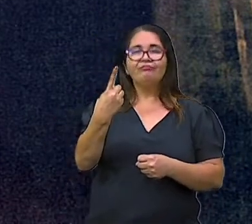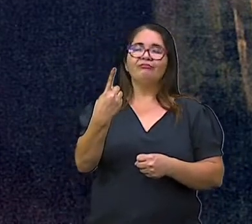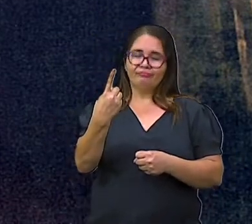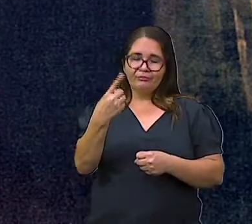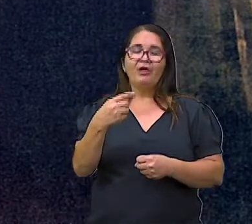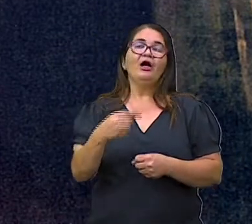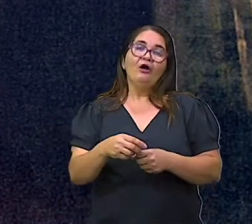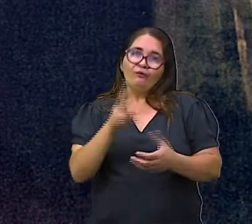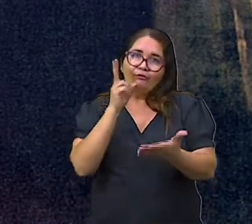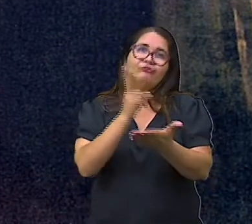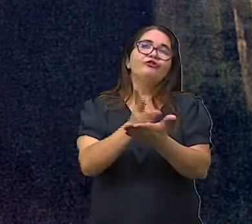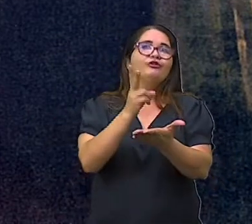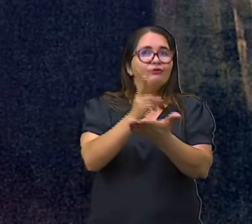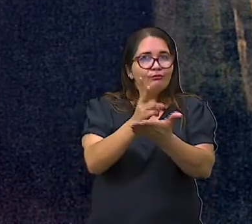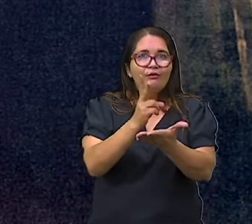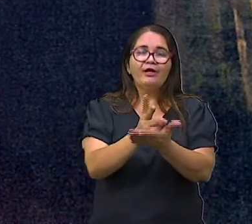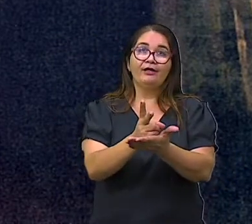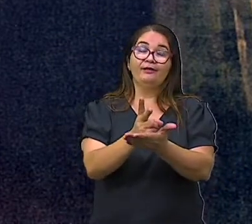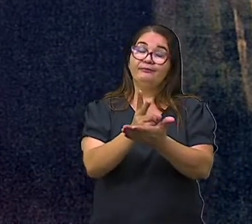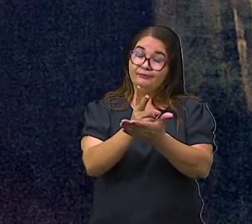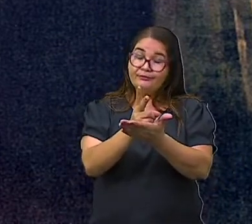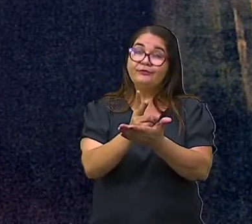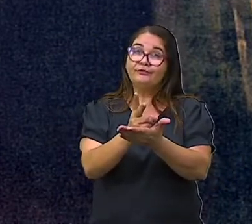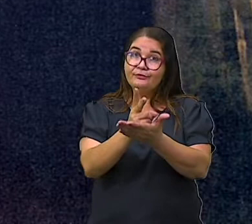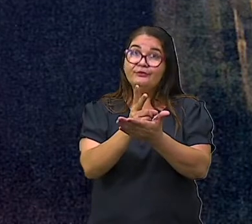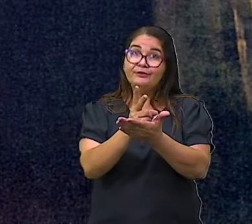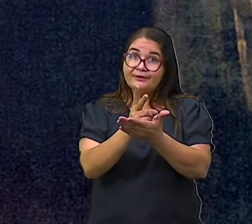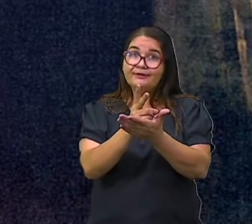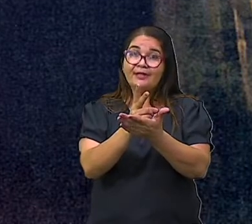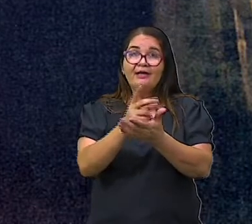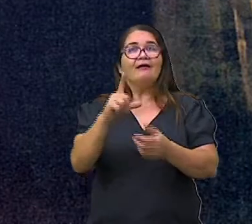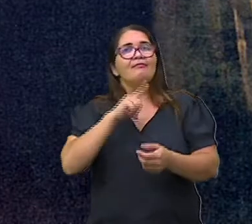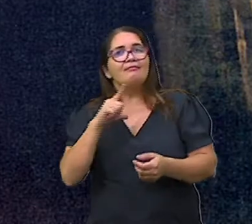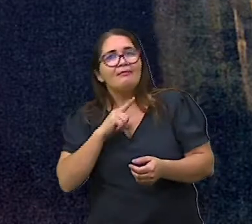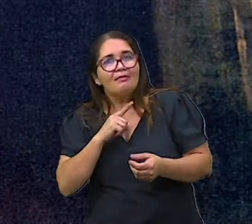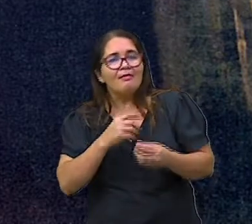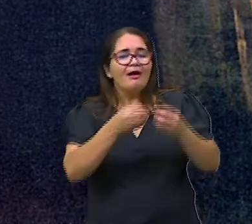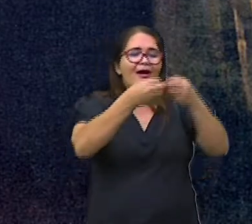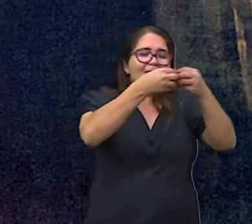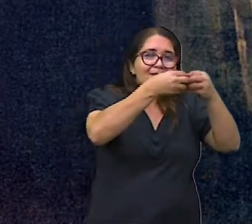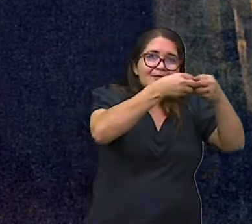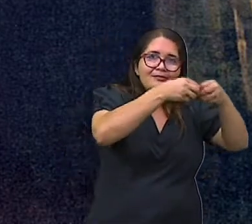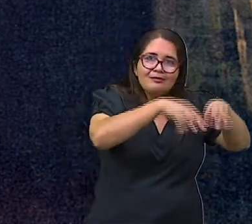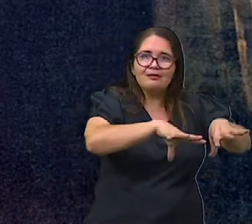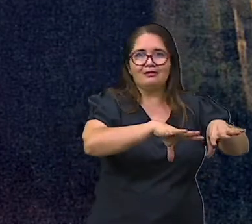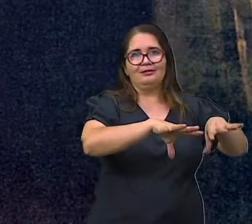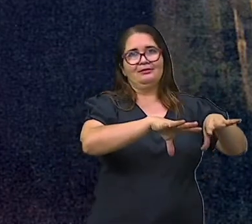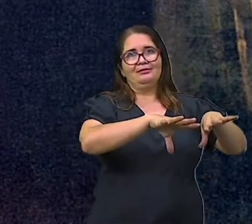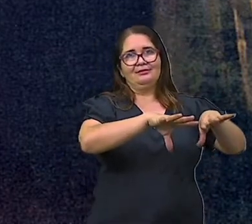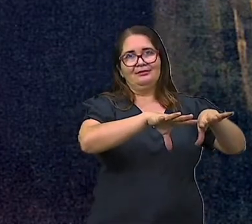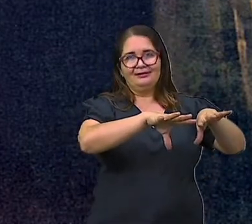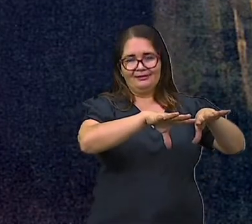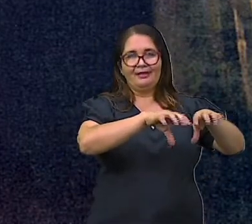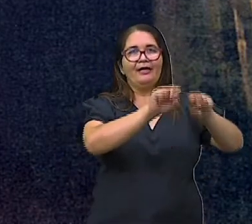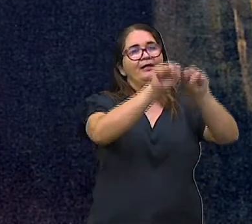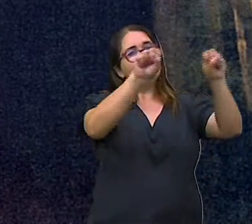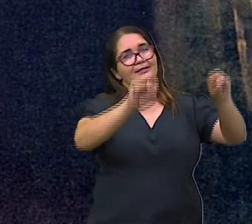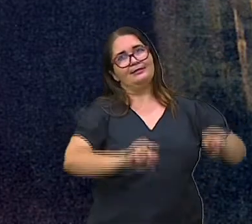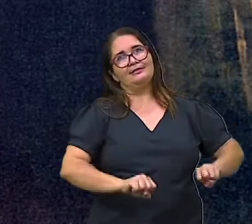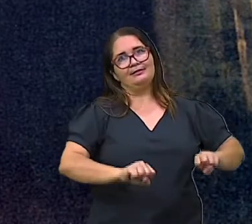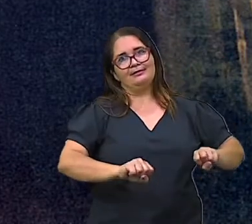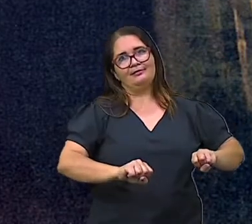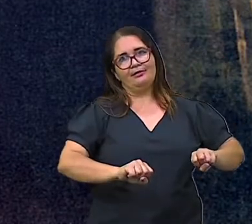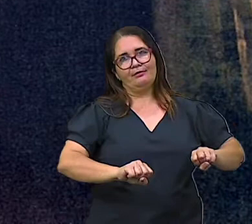vivenciamos a crise ou as crises acumuladas dentro do sistema